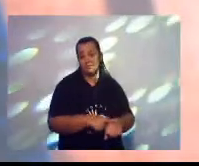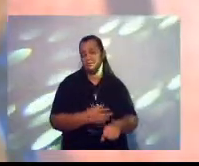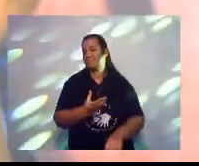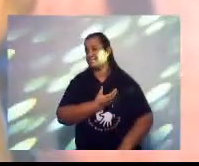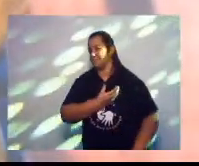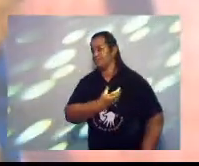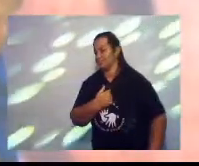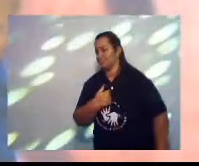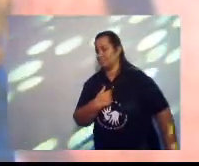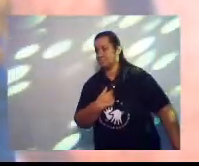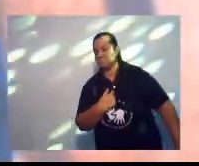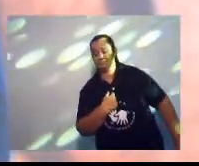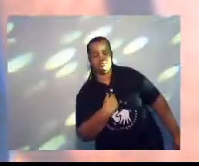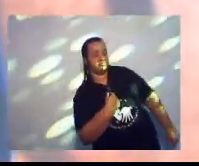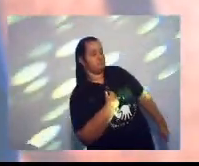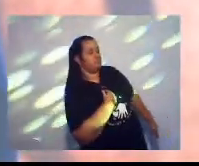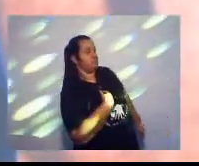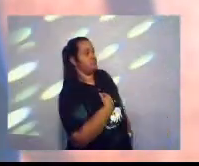Se me